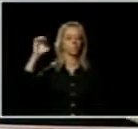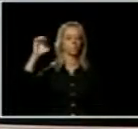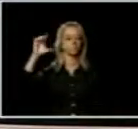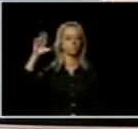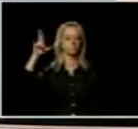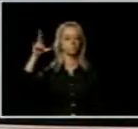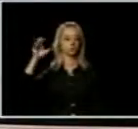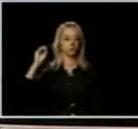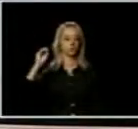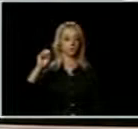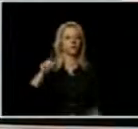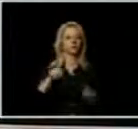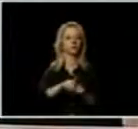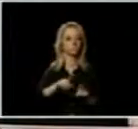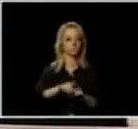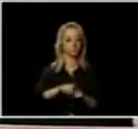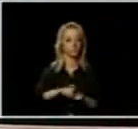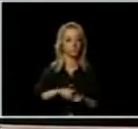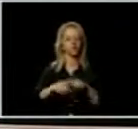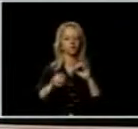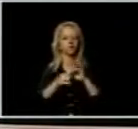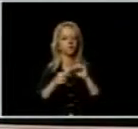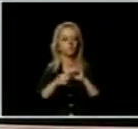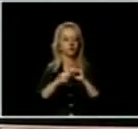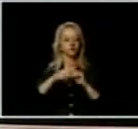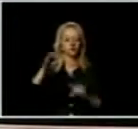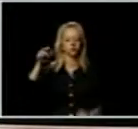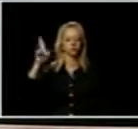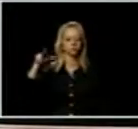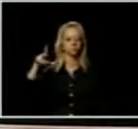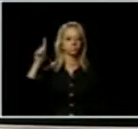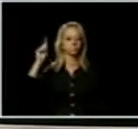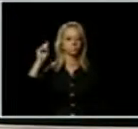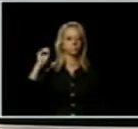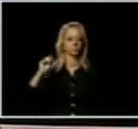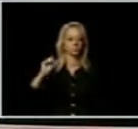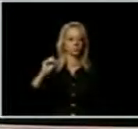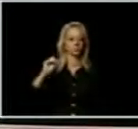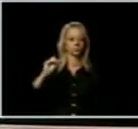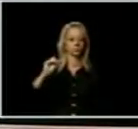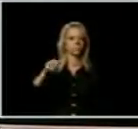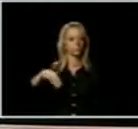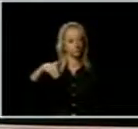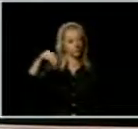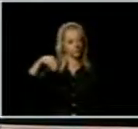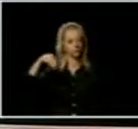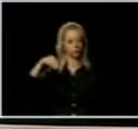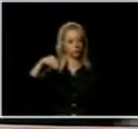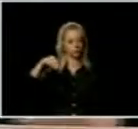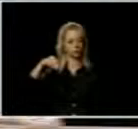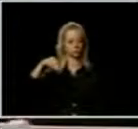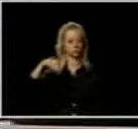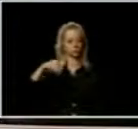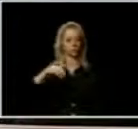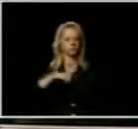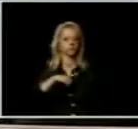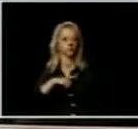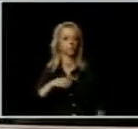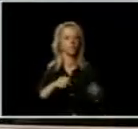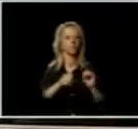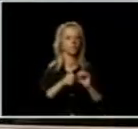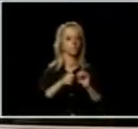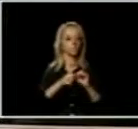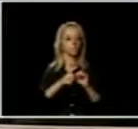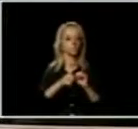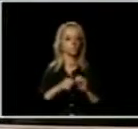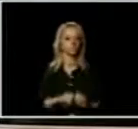o fundo municipal, que deverá ser gerido com controle social, por meio do